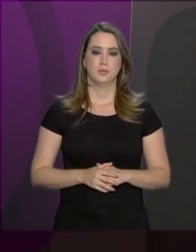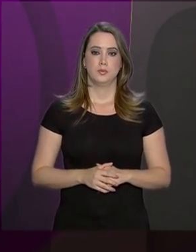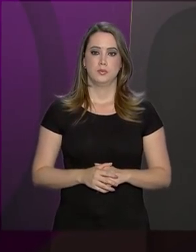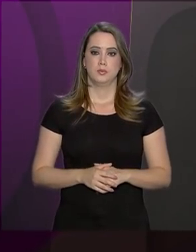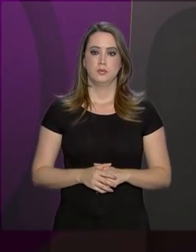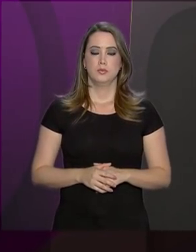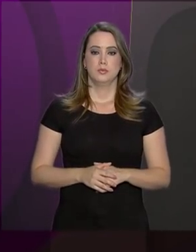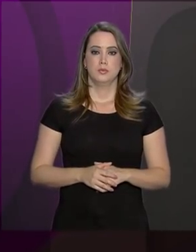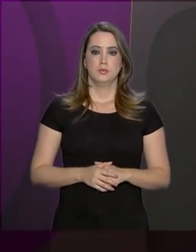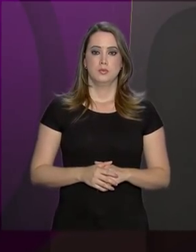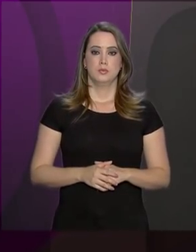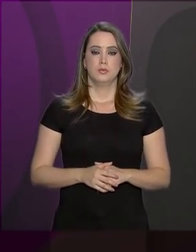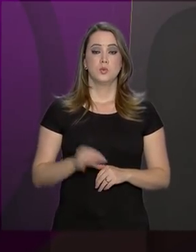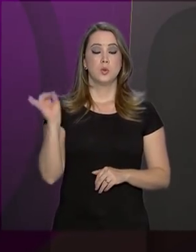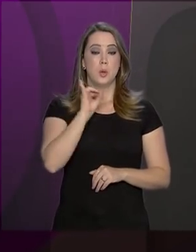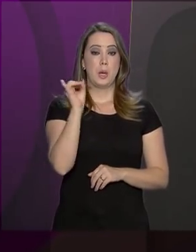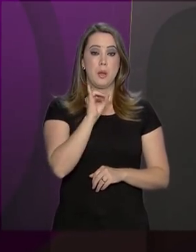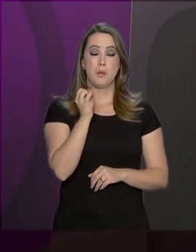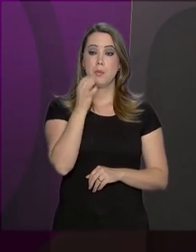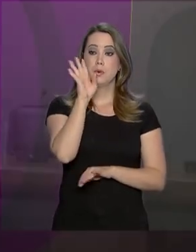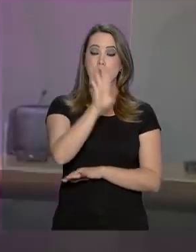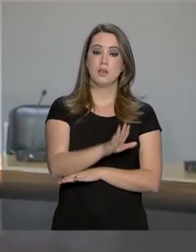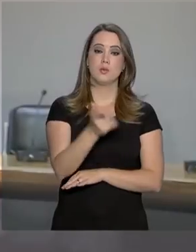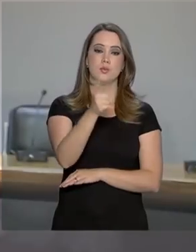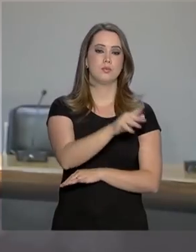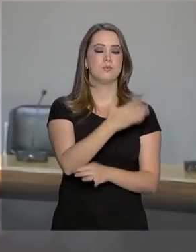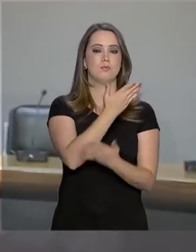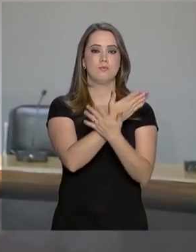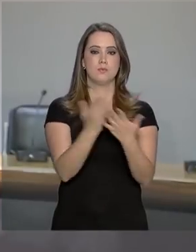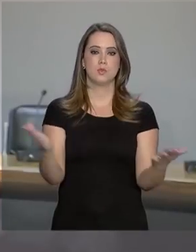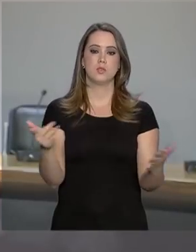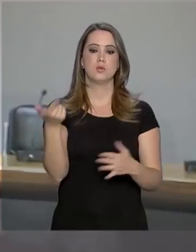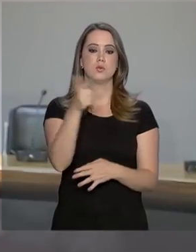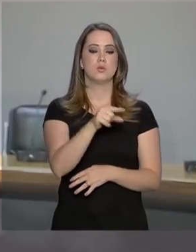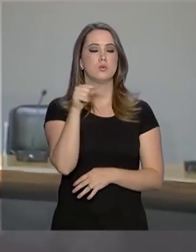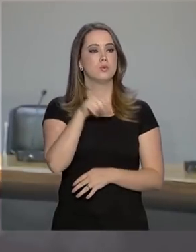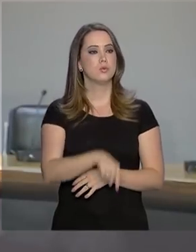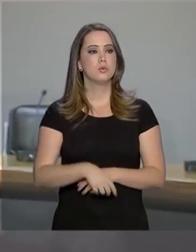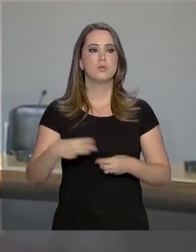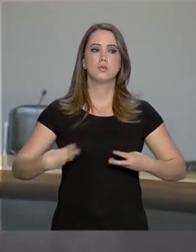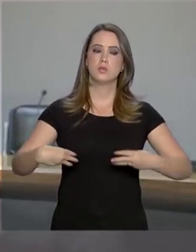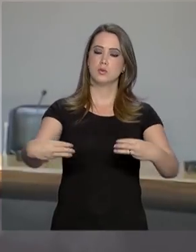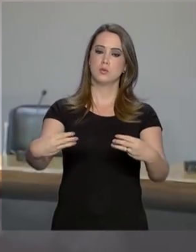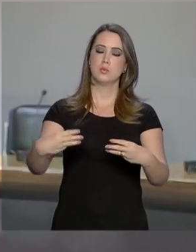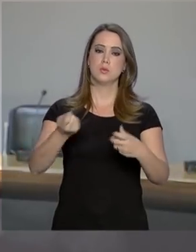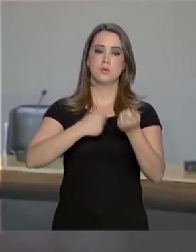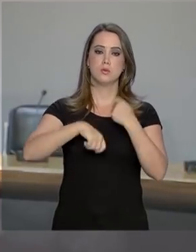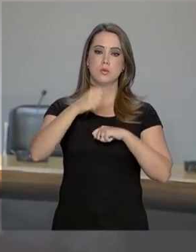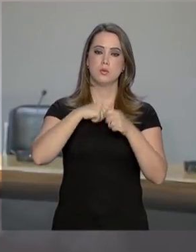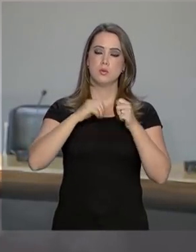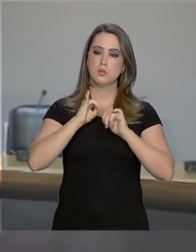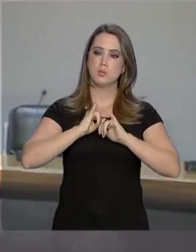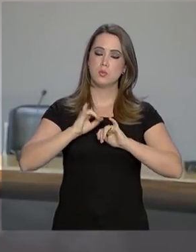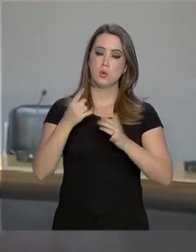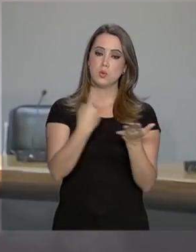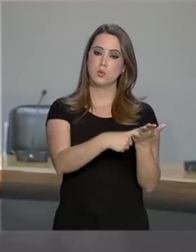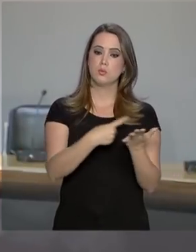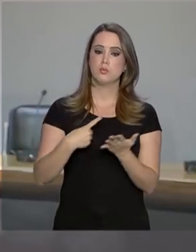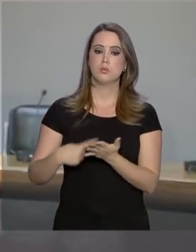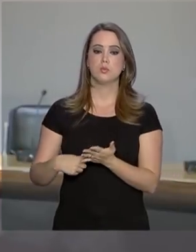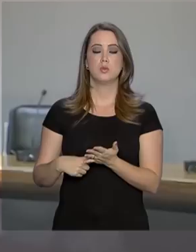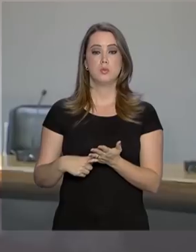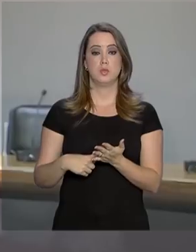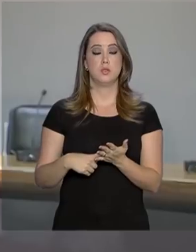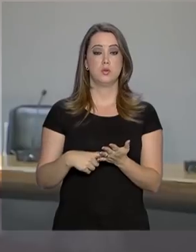Daniele Oi Ricardo Boa tarde de novo para você eu volto aqui do Ministério da economia atualizando a agenda do ministro